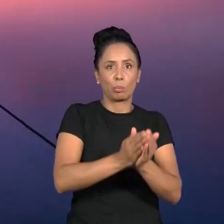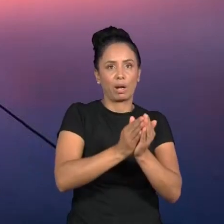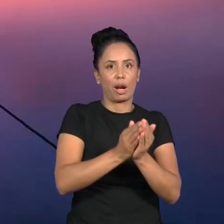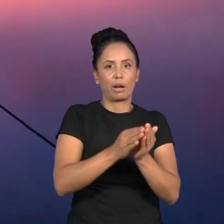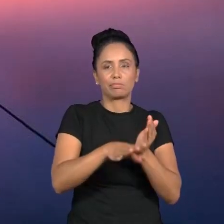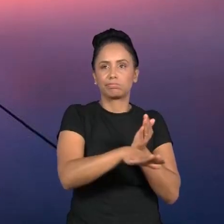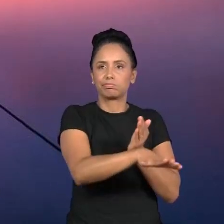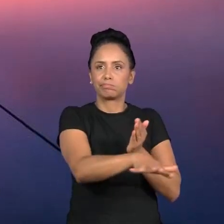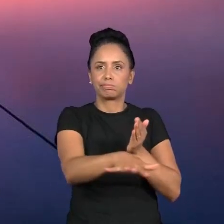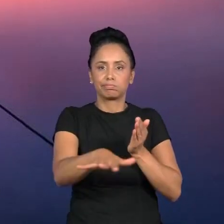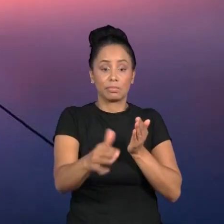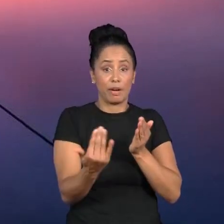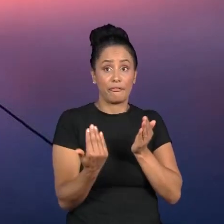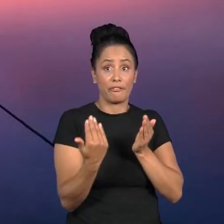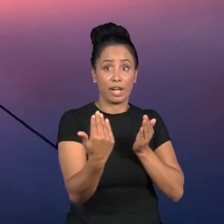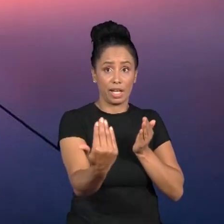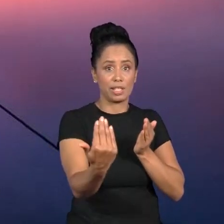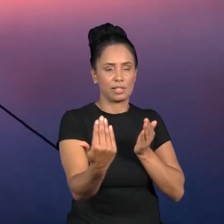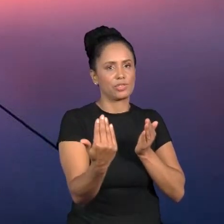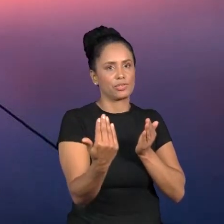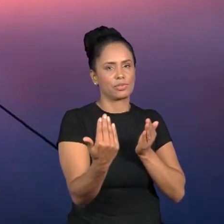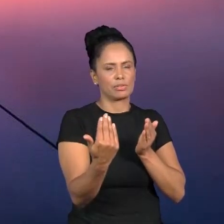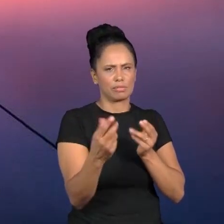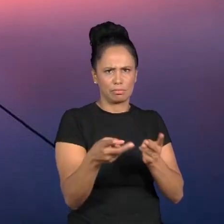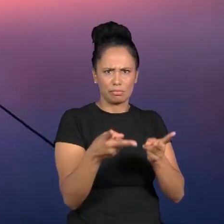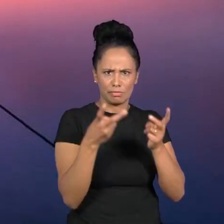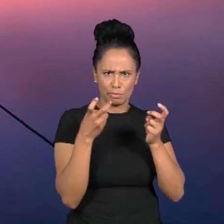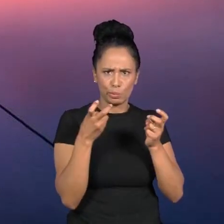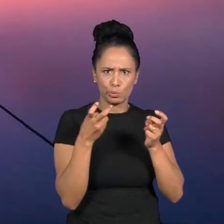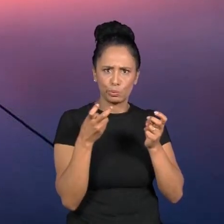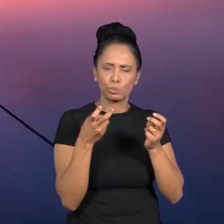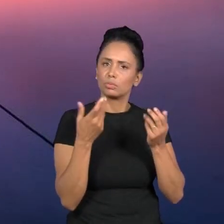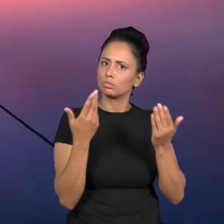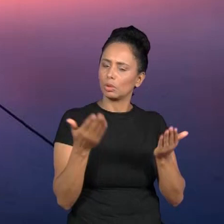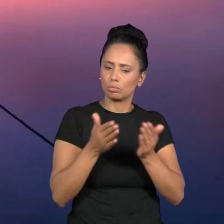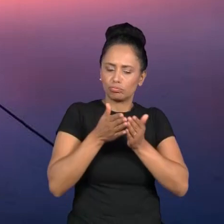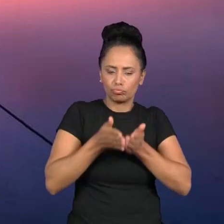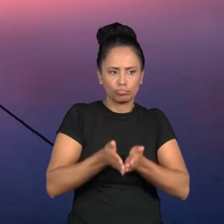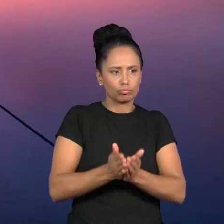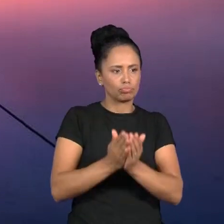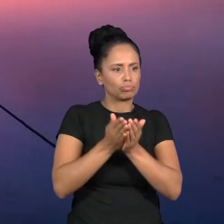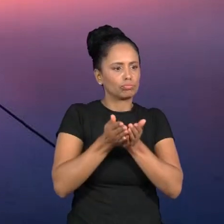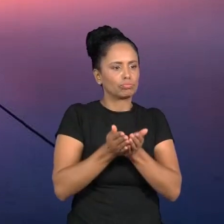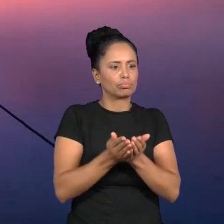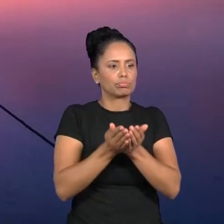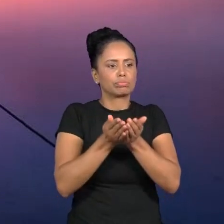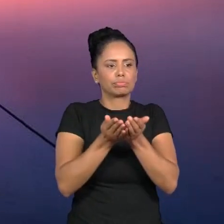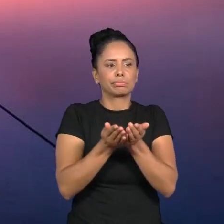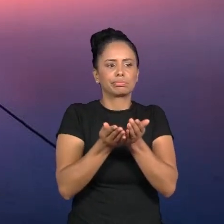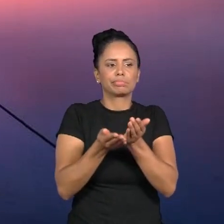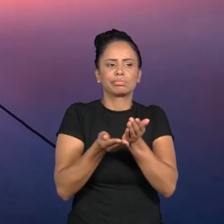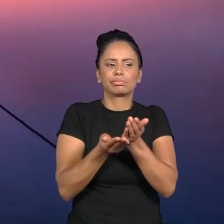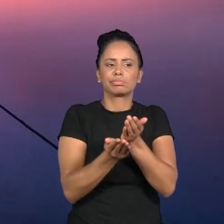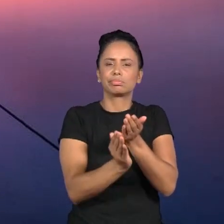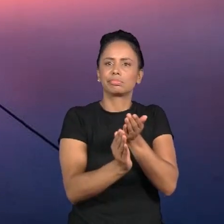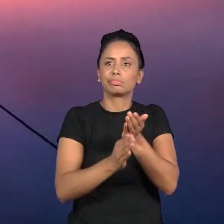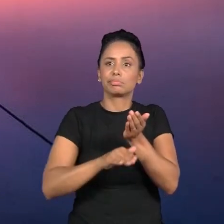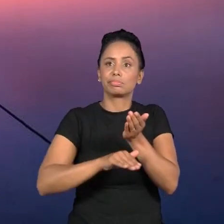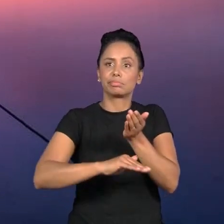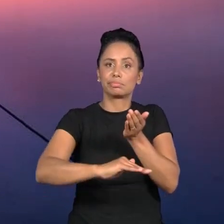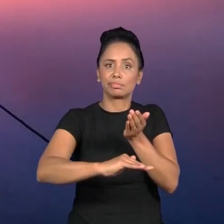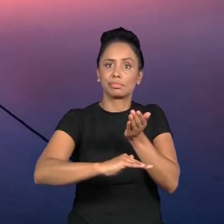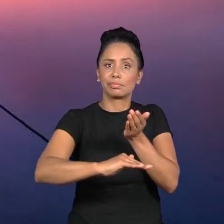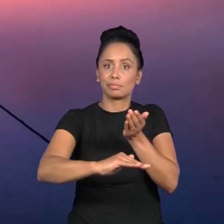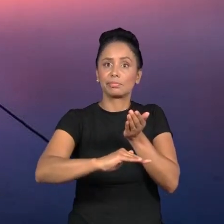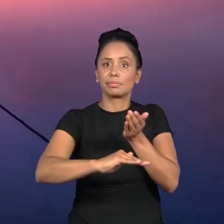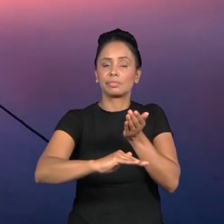frente dele, isso mesmo. E como você mesmo falou, é um momento da tarde, né, do entardecer, que nós podemos ver o sol